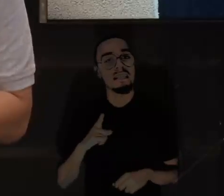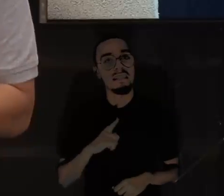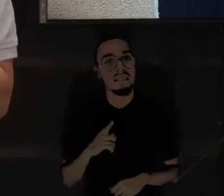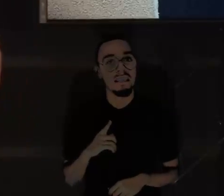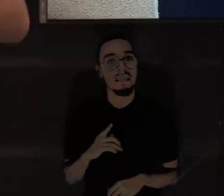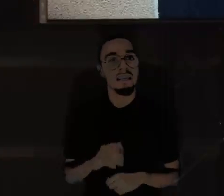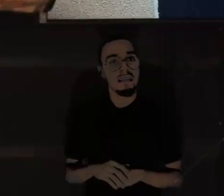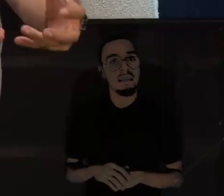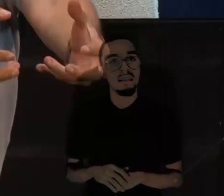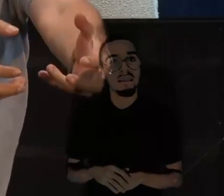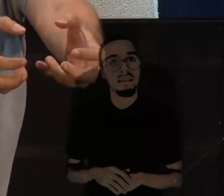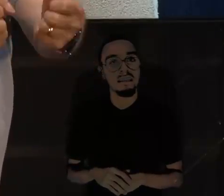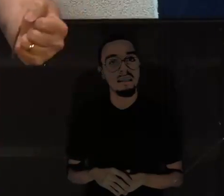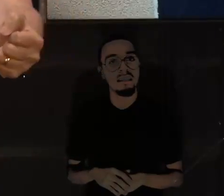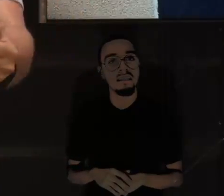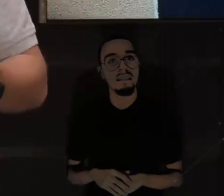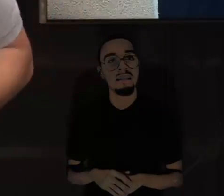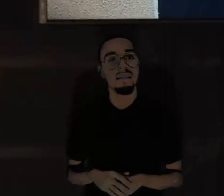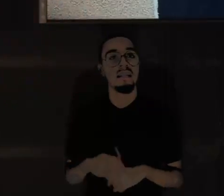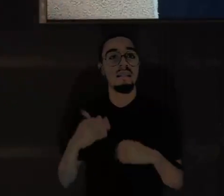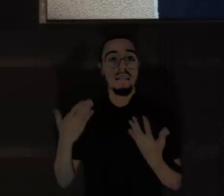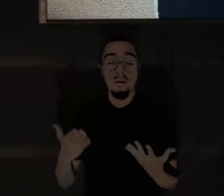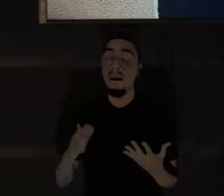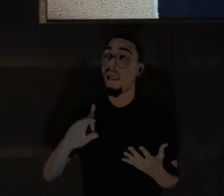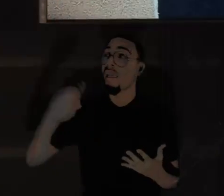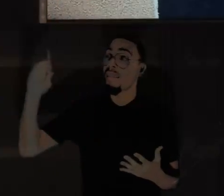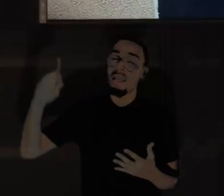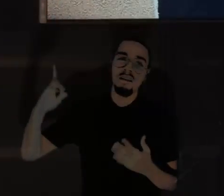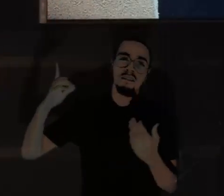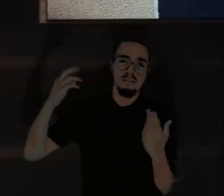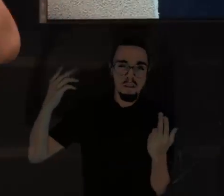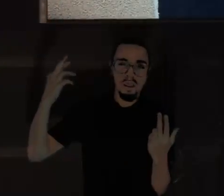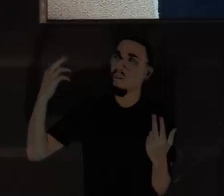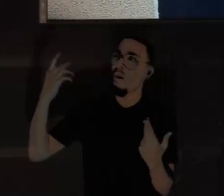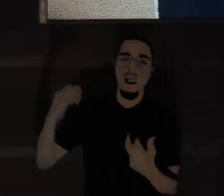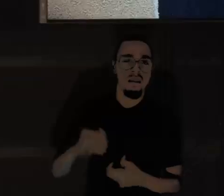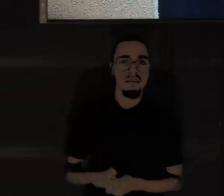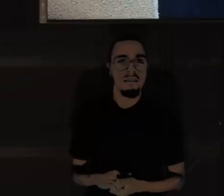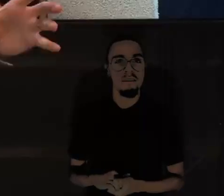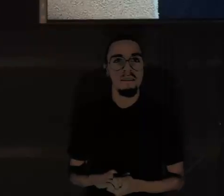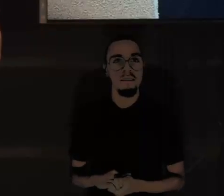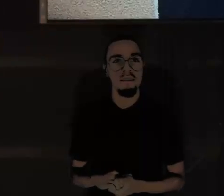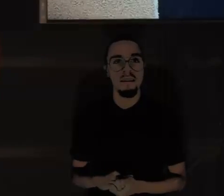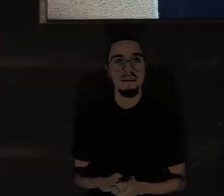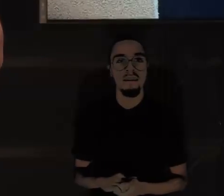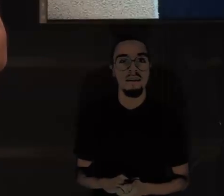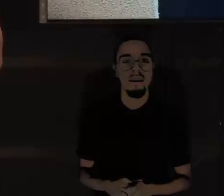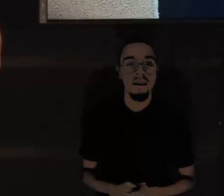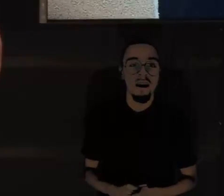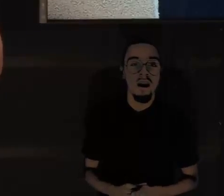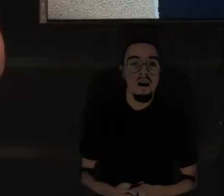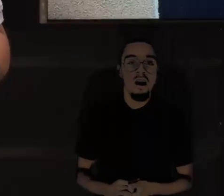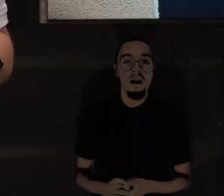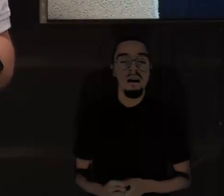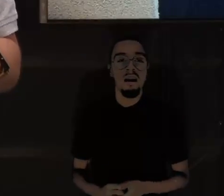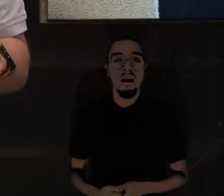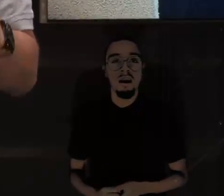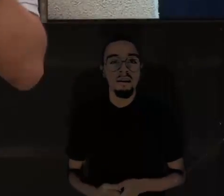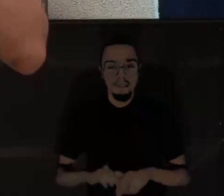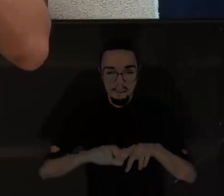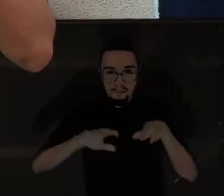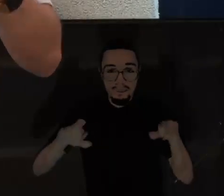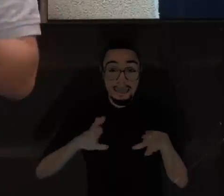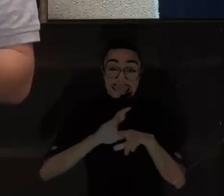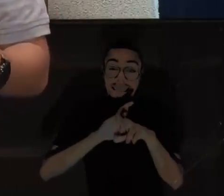em nós. E é isso que ele chama de imagem e semelhança. A única coisa que há em nós que não se parece com Deus é o corpo,